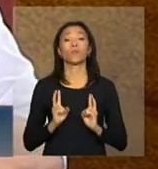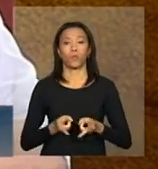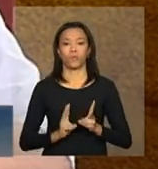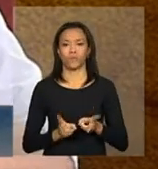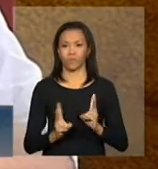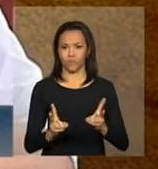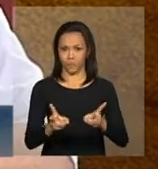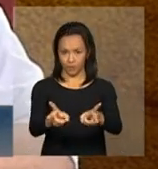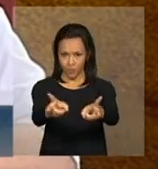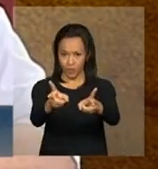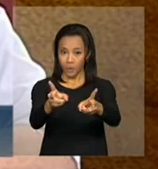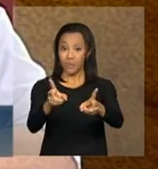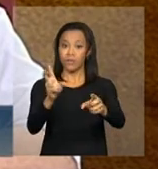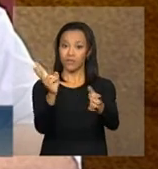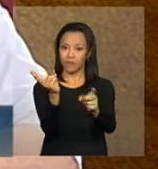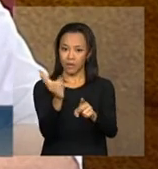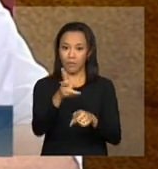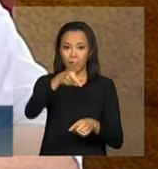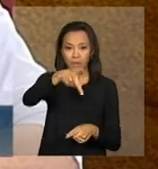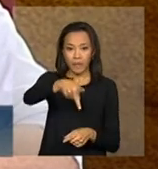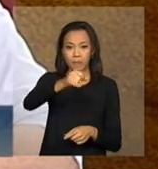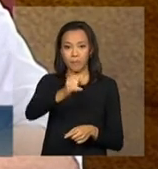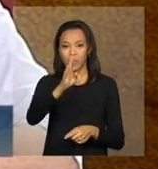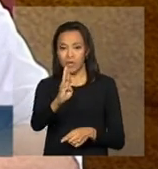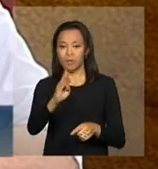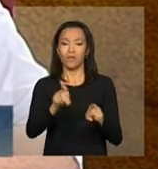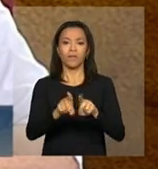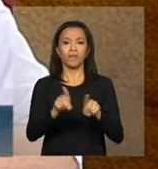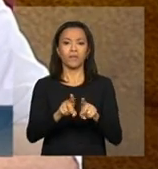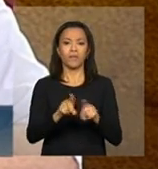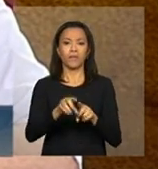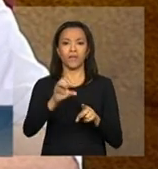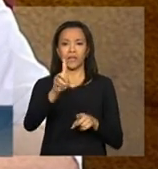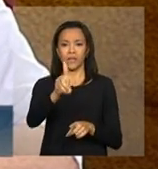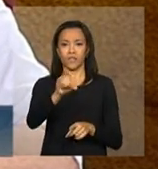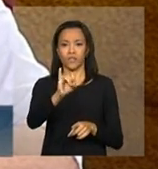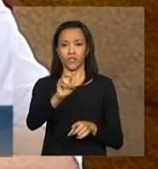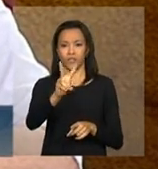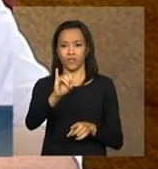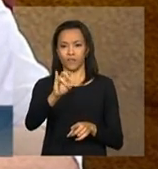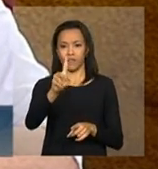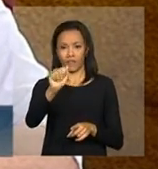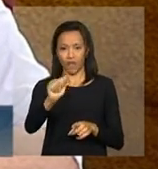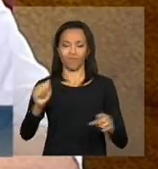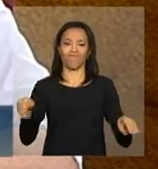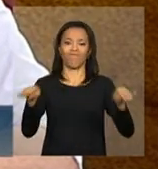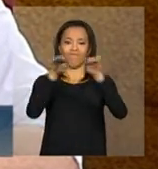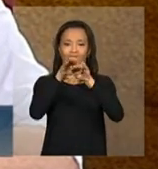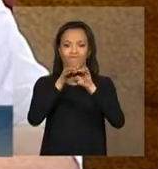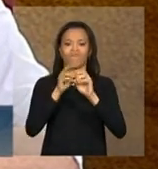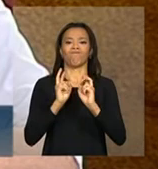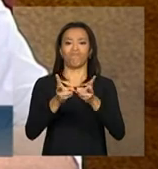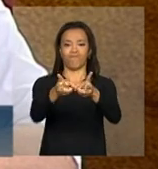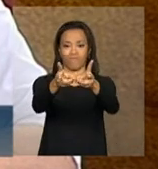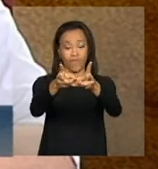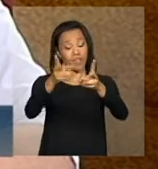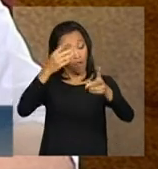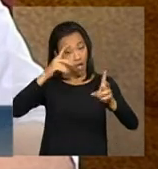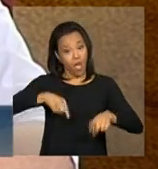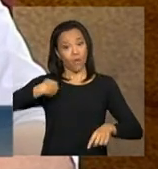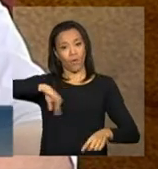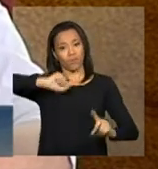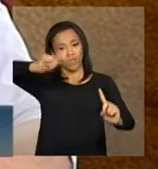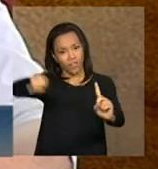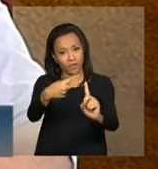sua relação dívida-PIB num patamar sustentável. Então, esse é o nosso grande desafio no dia a dia. Agora,